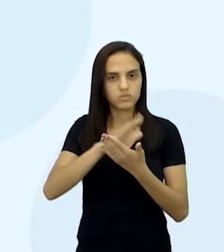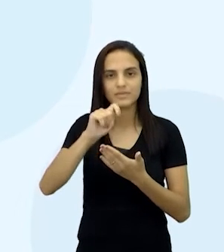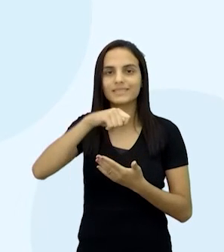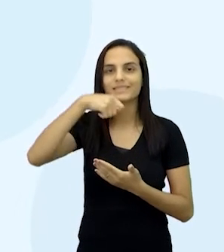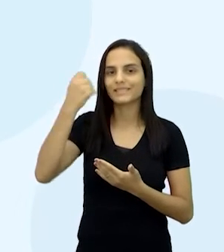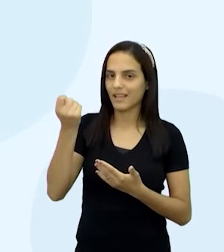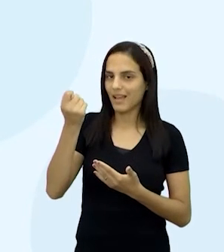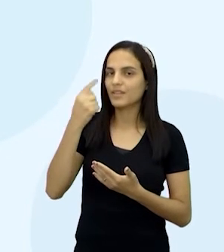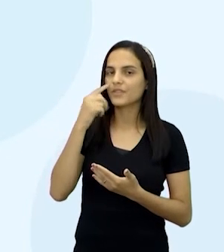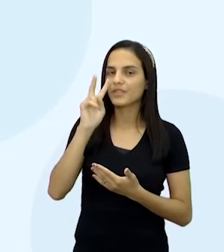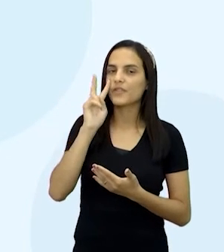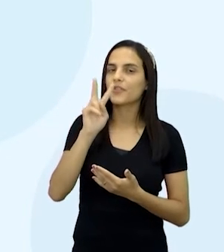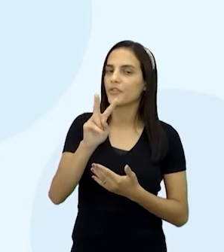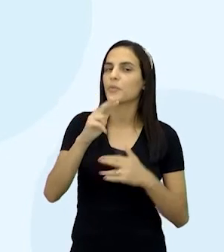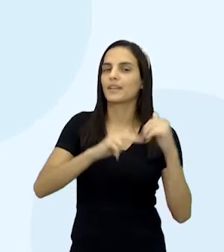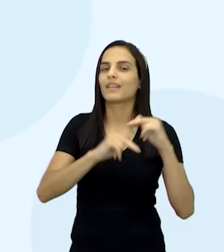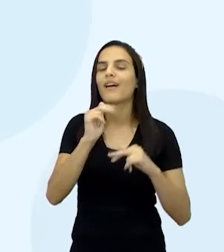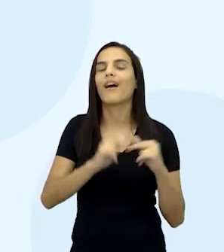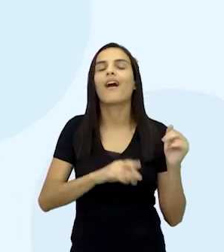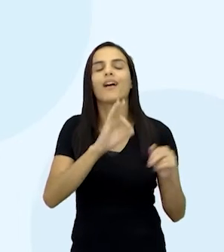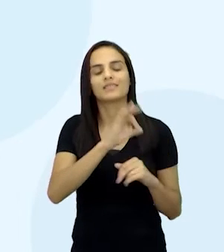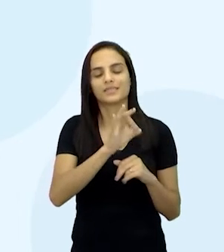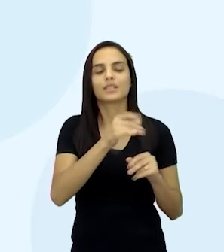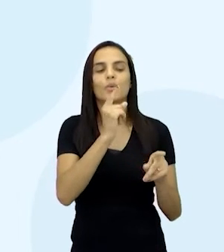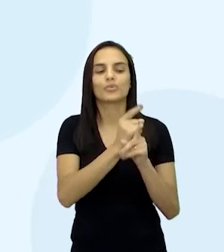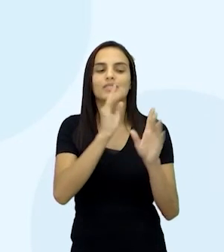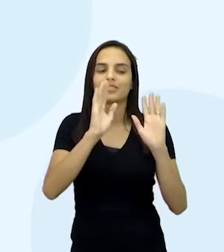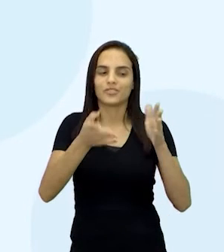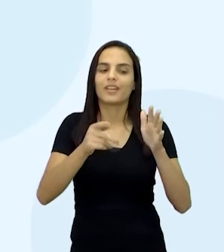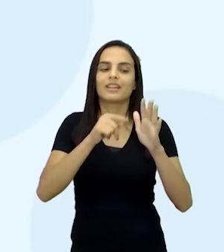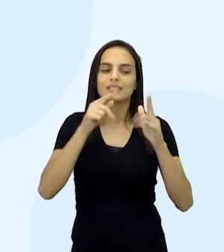vocês vão olhar ali o material e falar, já sei,